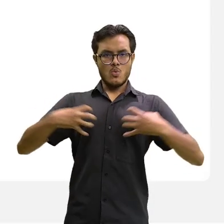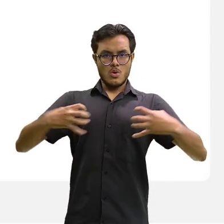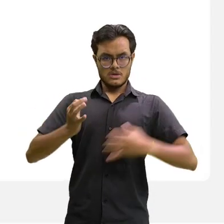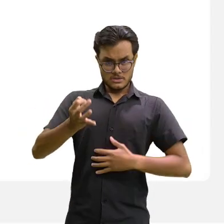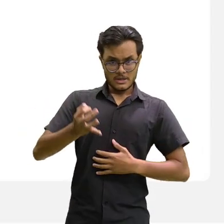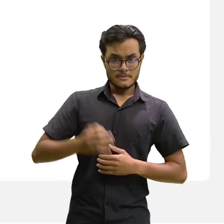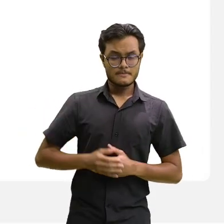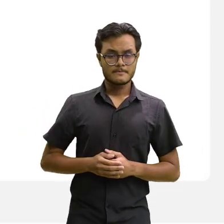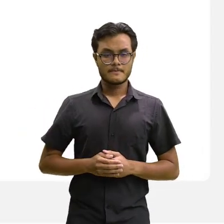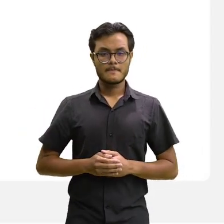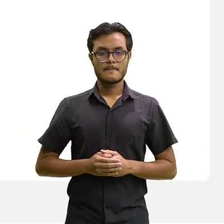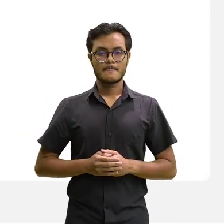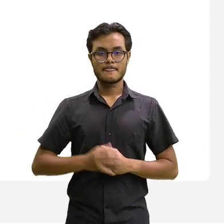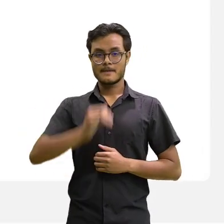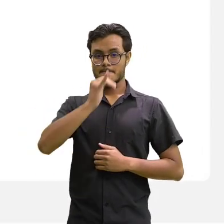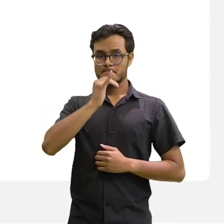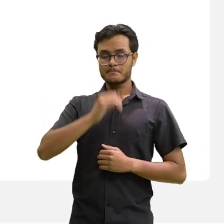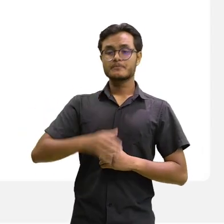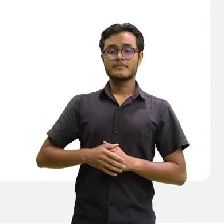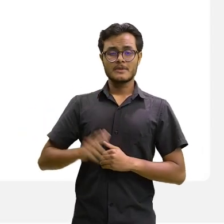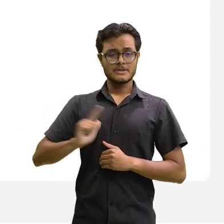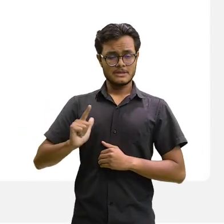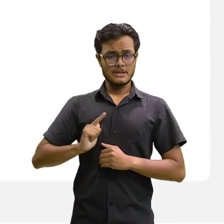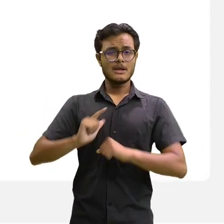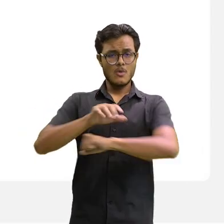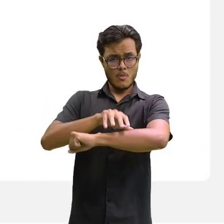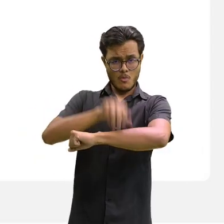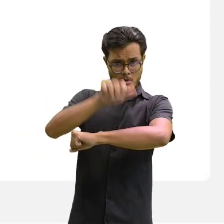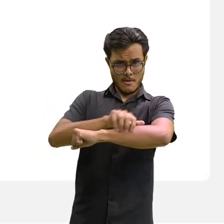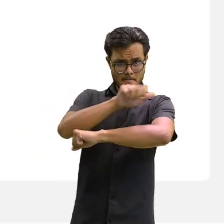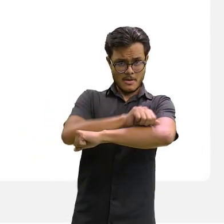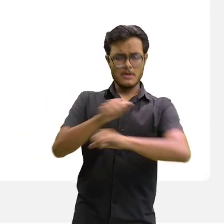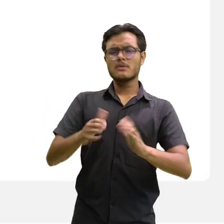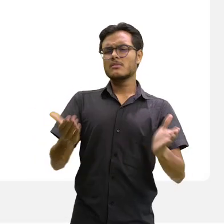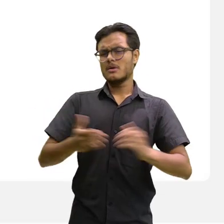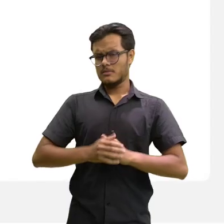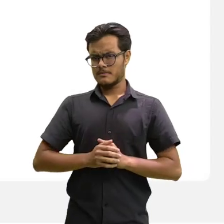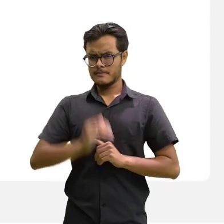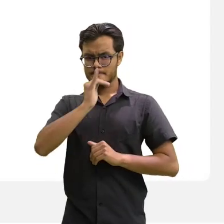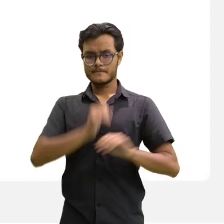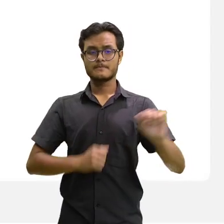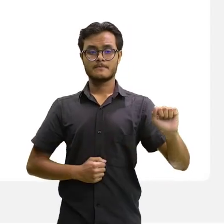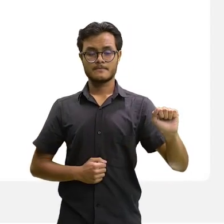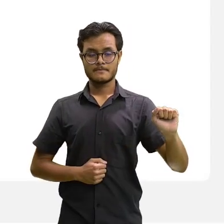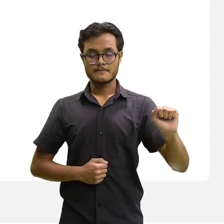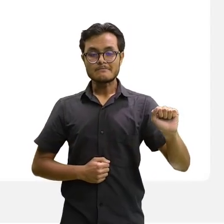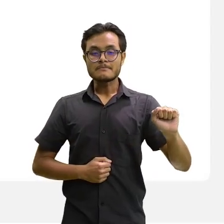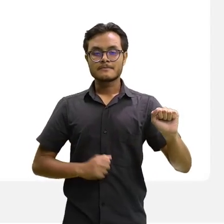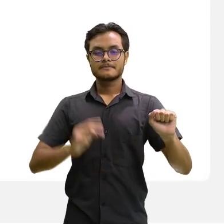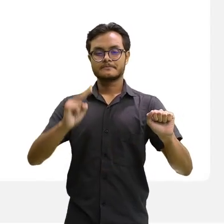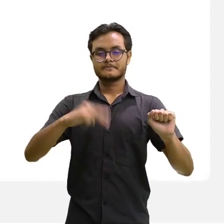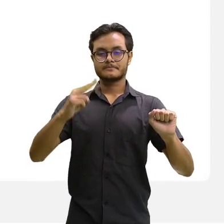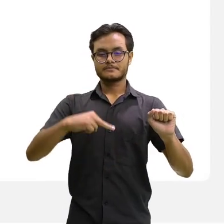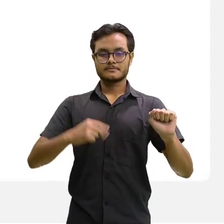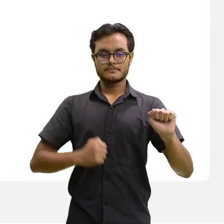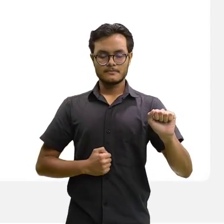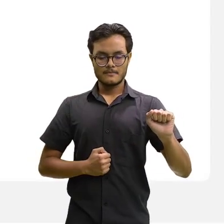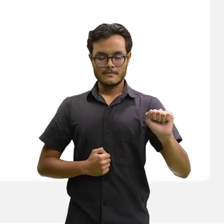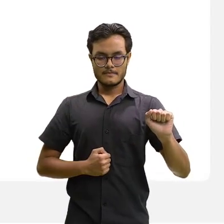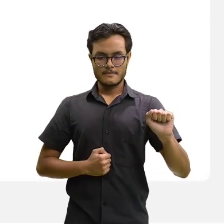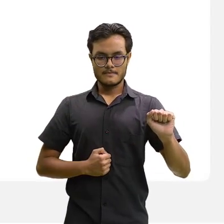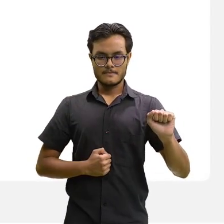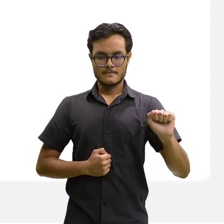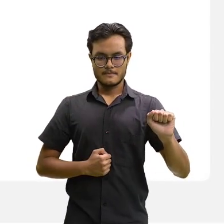esôfago. A epiglote é formada por um tecido, letra A, ósseo, que obstrui a traqueia durante